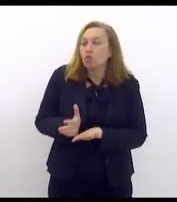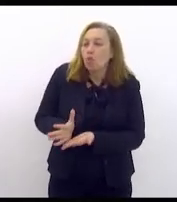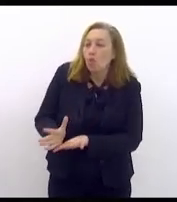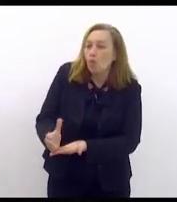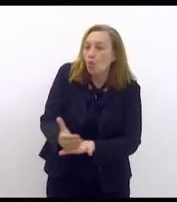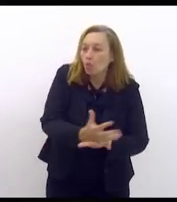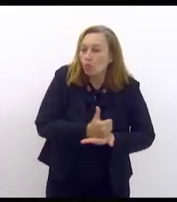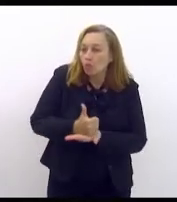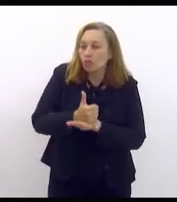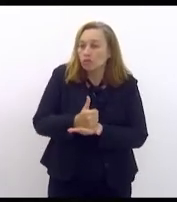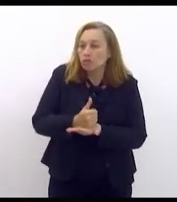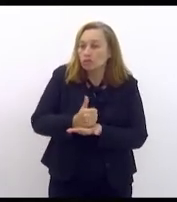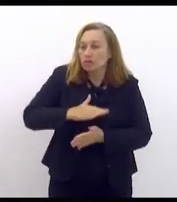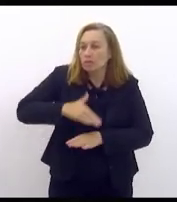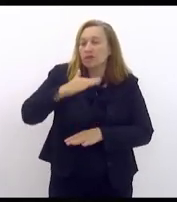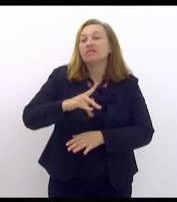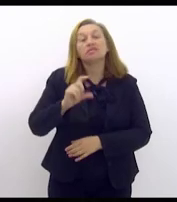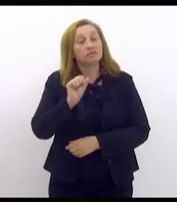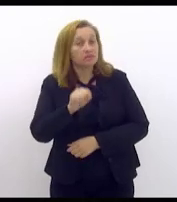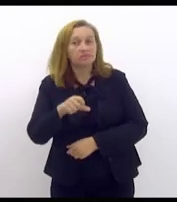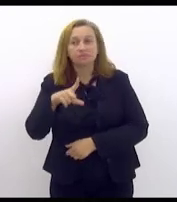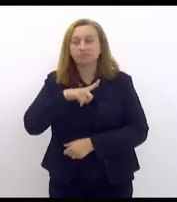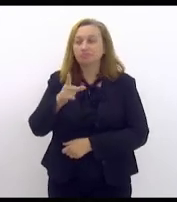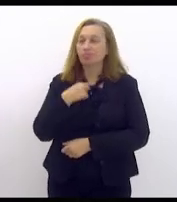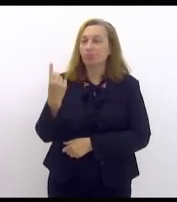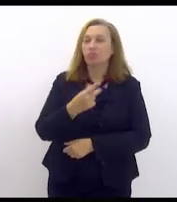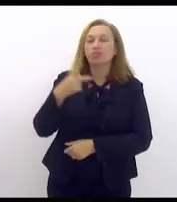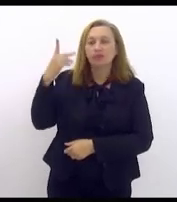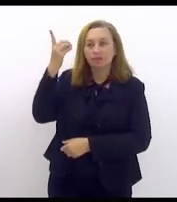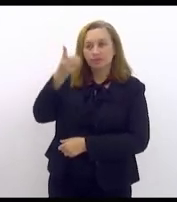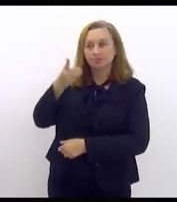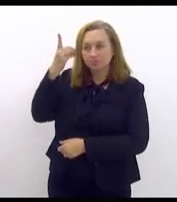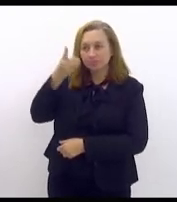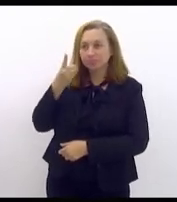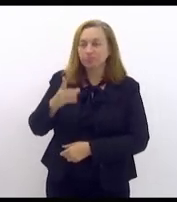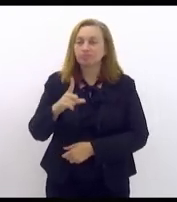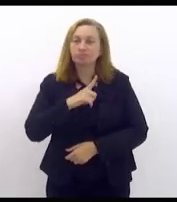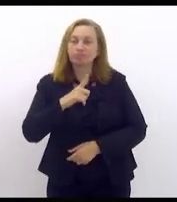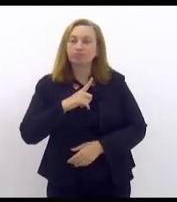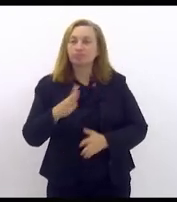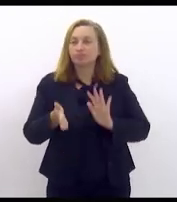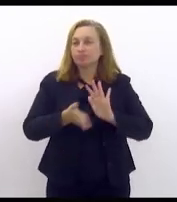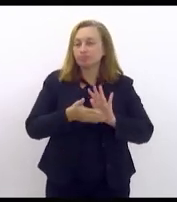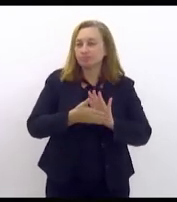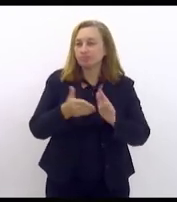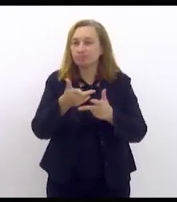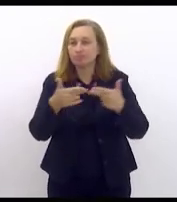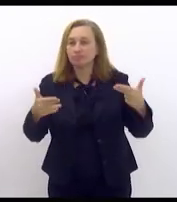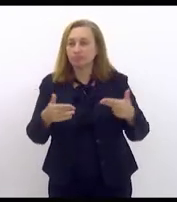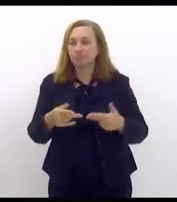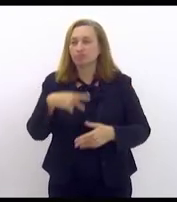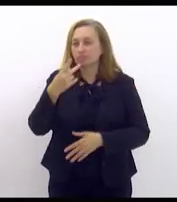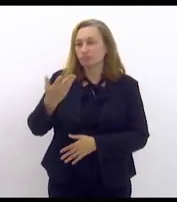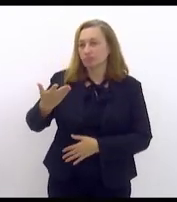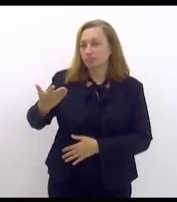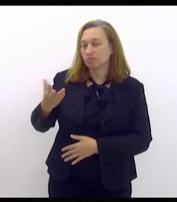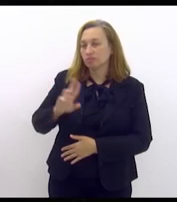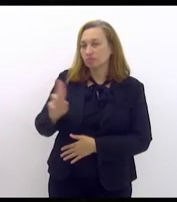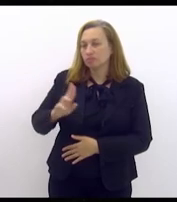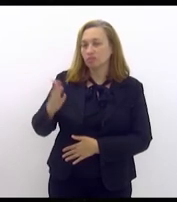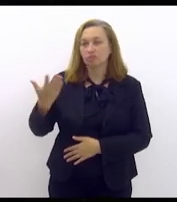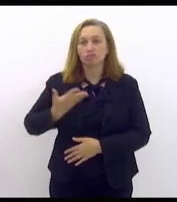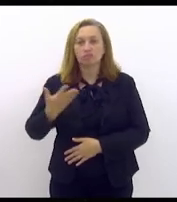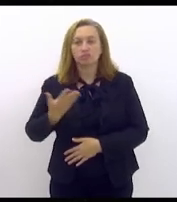arrecadação? Tem sim, inclusive nós, parlamentares, nós temos várias propostas para isso. E eu destaco o nome do colega que me antecedeu,